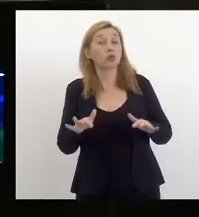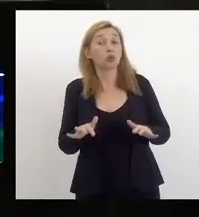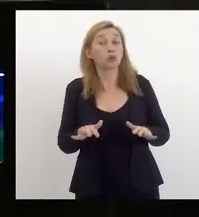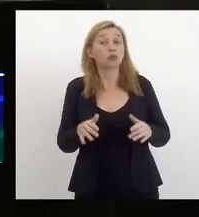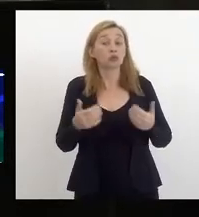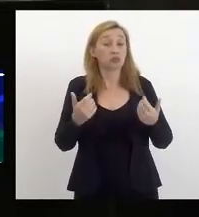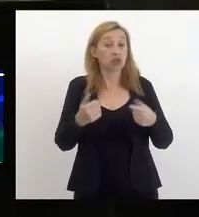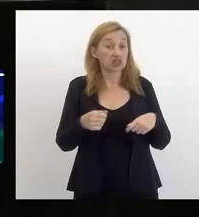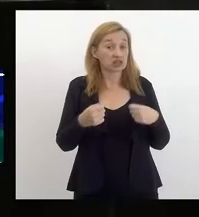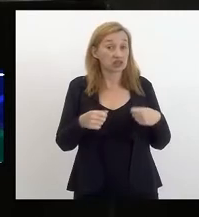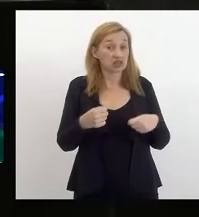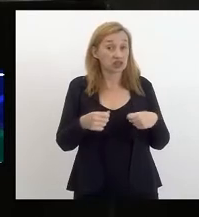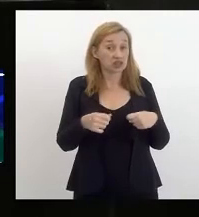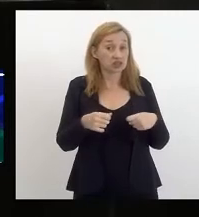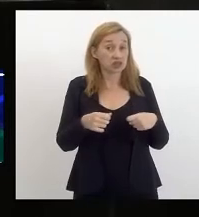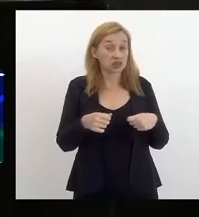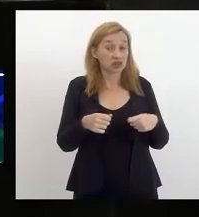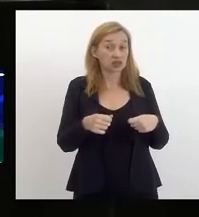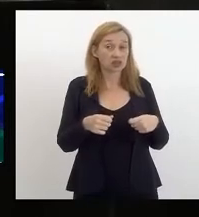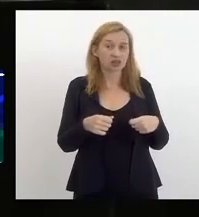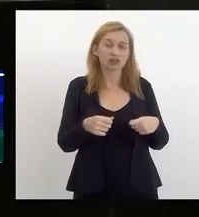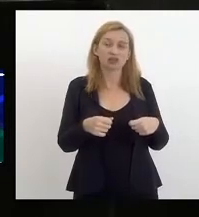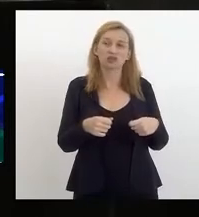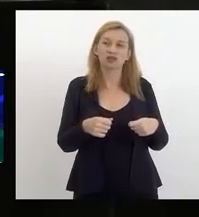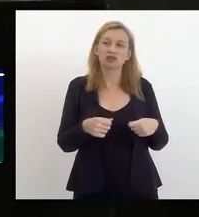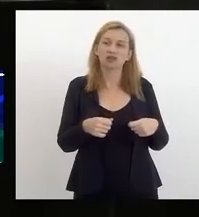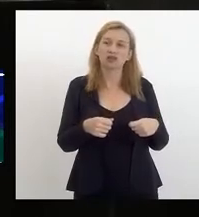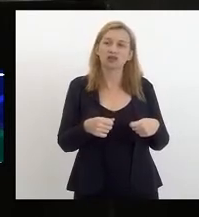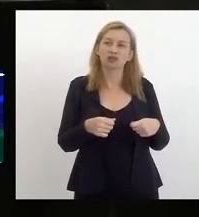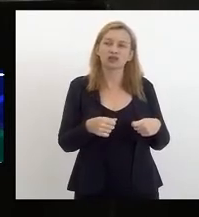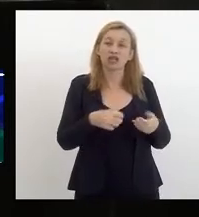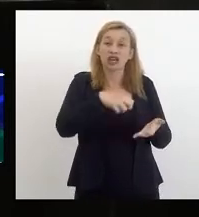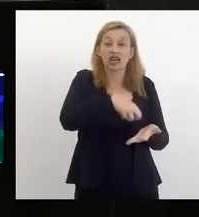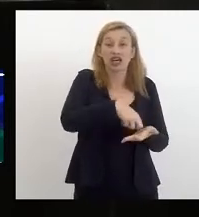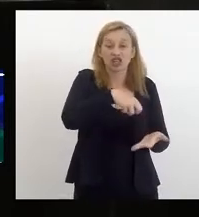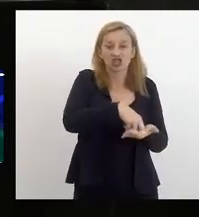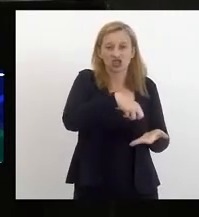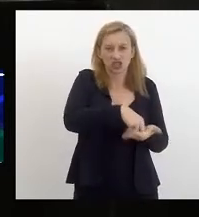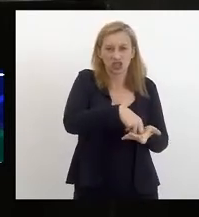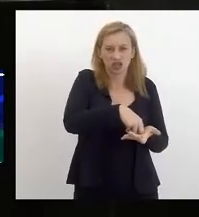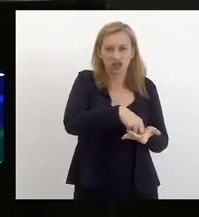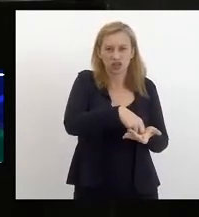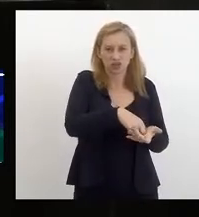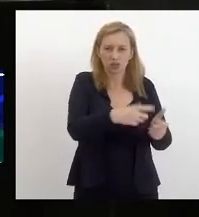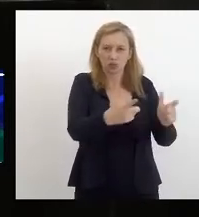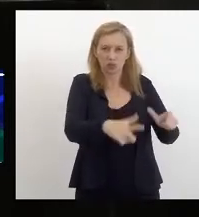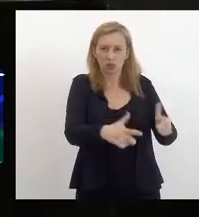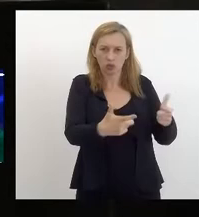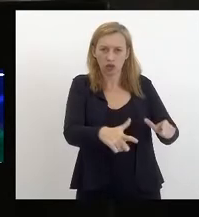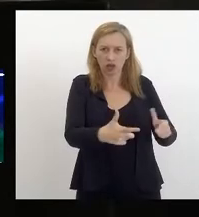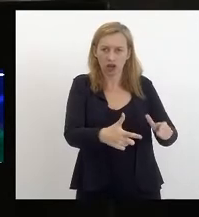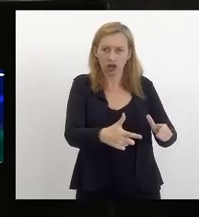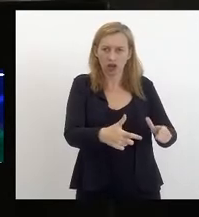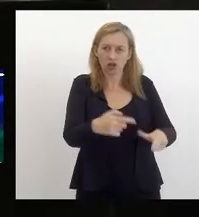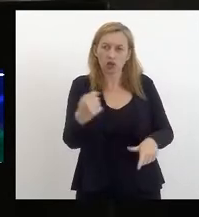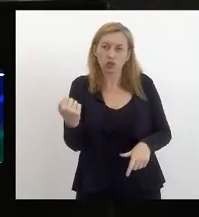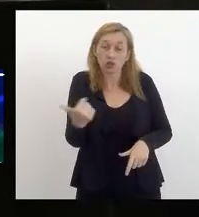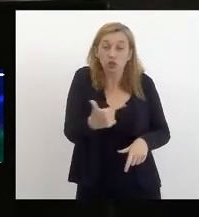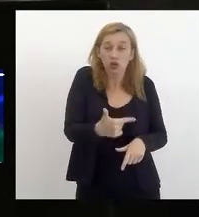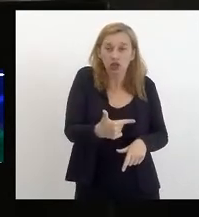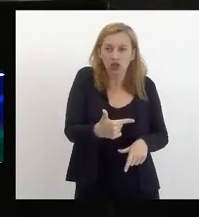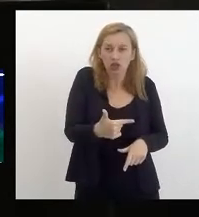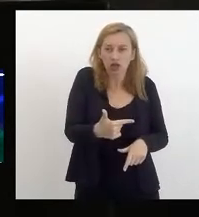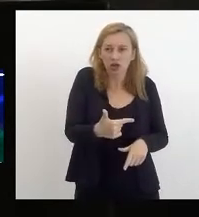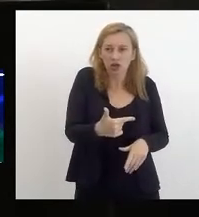deve se lançar antes de mais nada né o castigo a repressão é do que propriamente